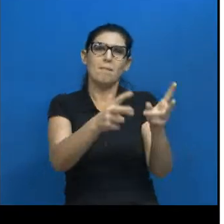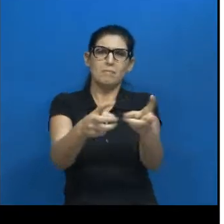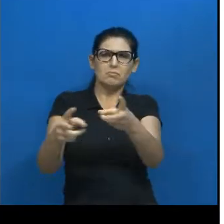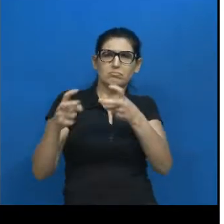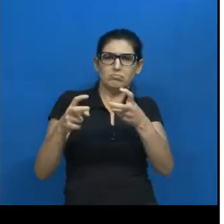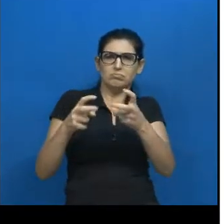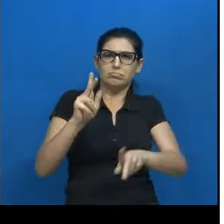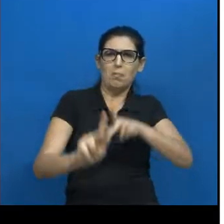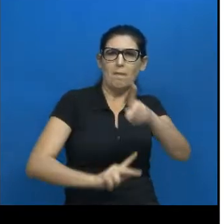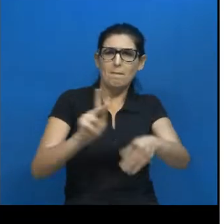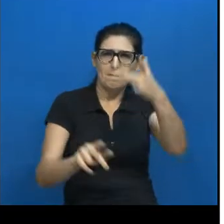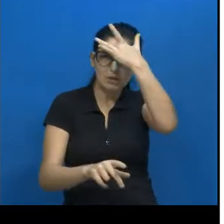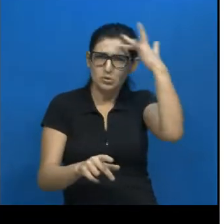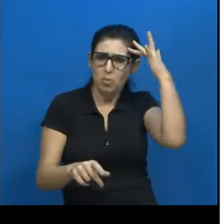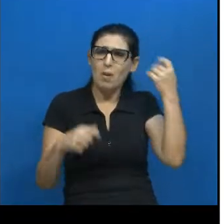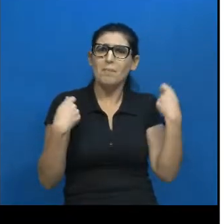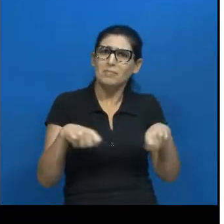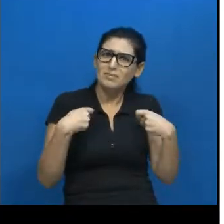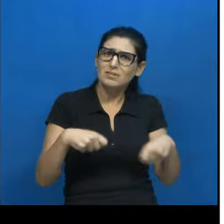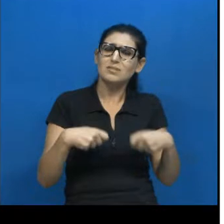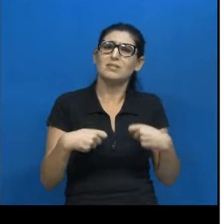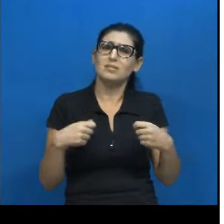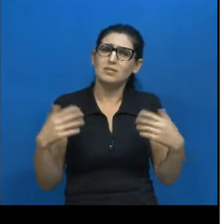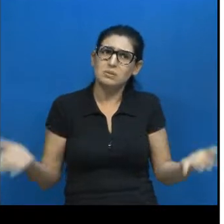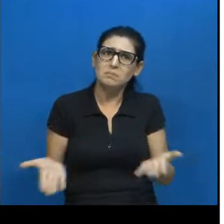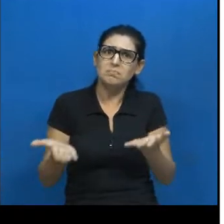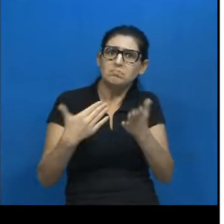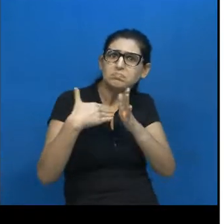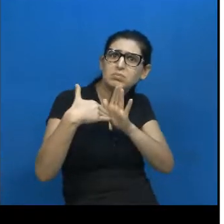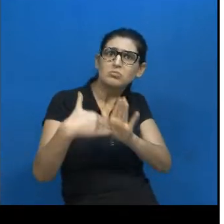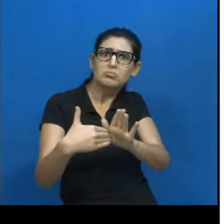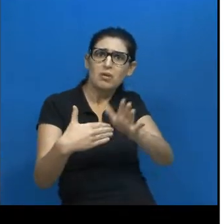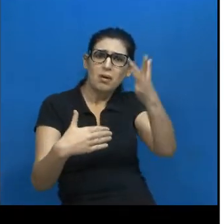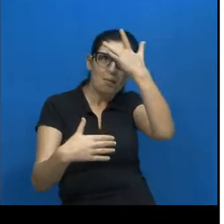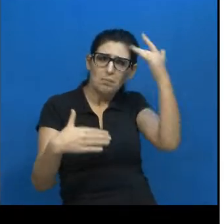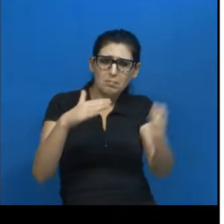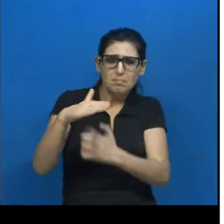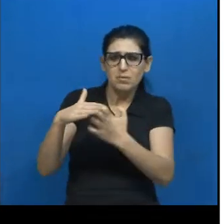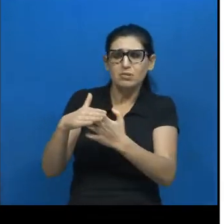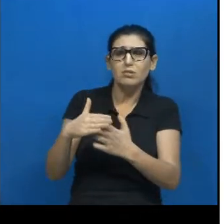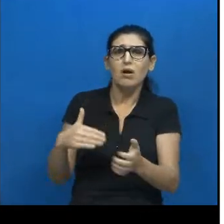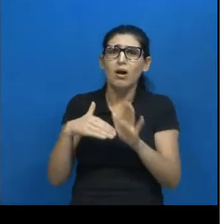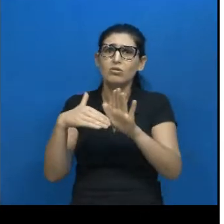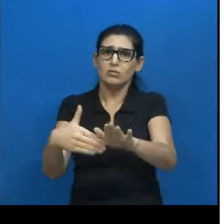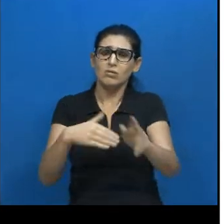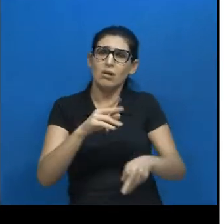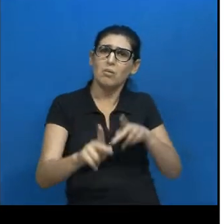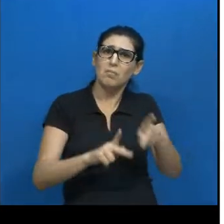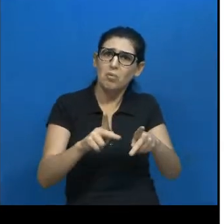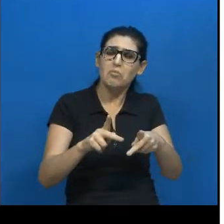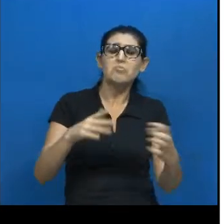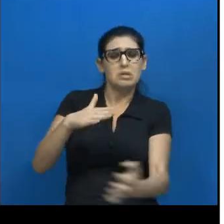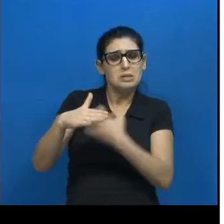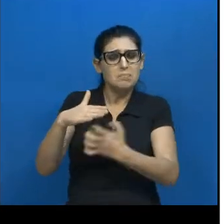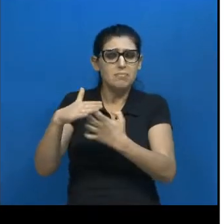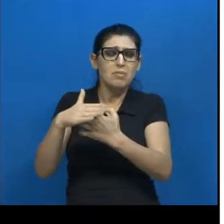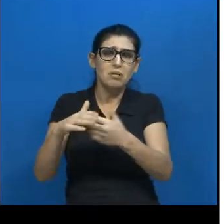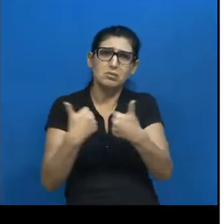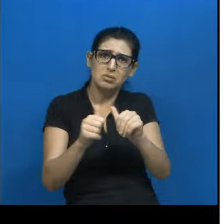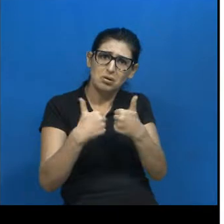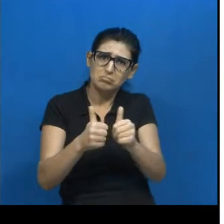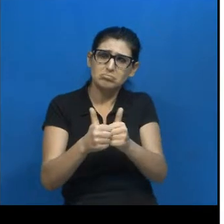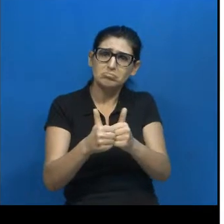precisava dessa melhoria. Acionamos a empresa de transporte público para que, se possível, fizesse